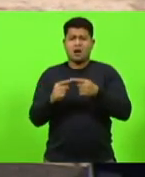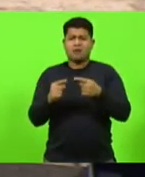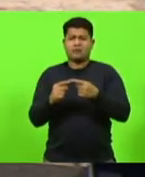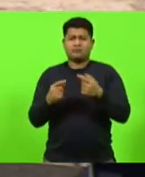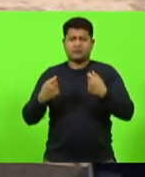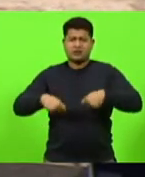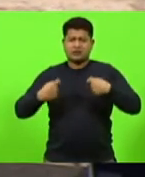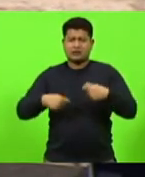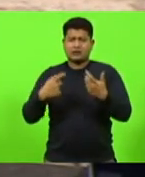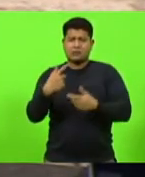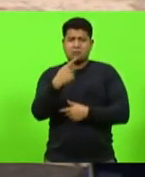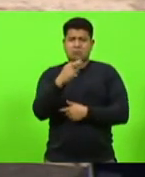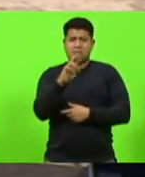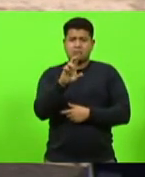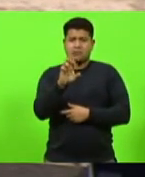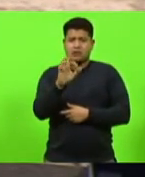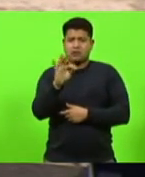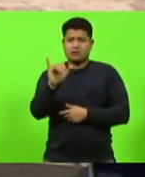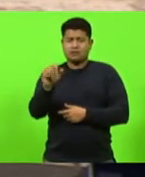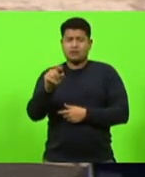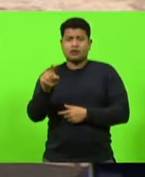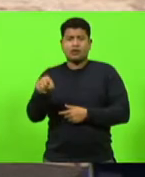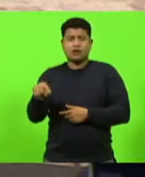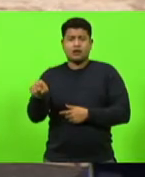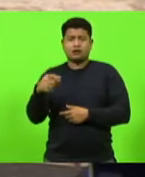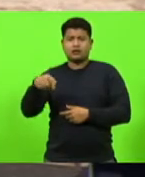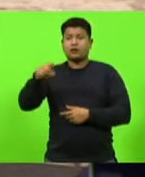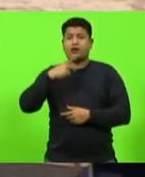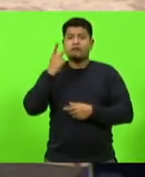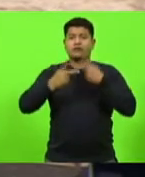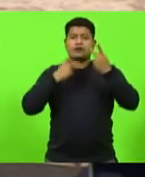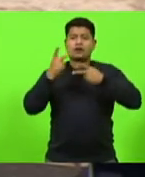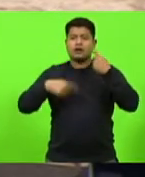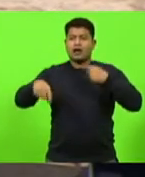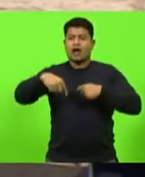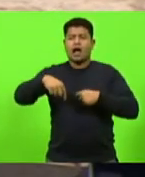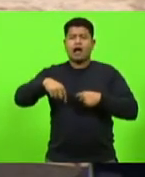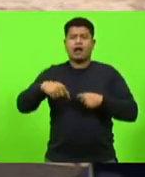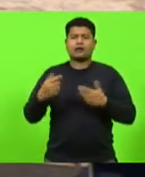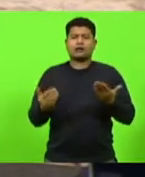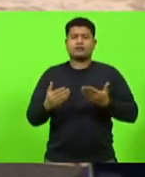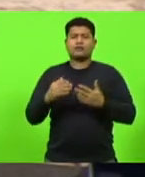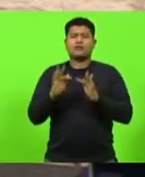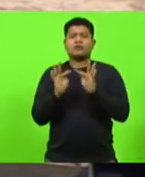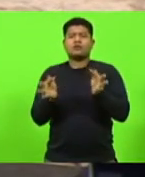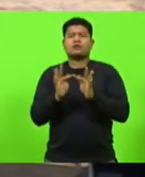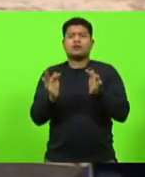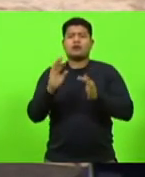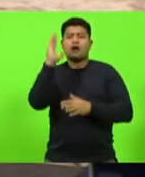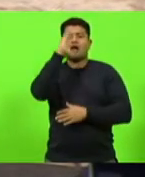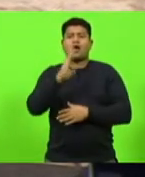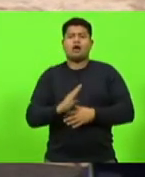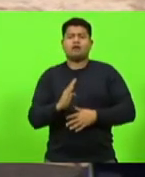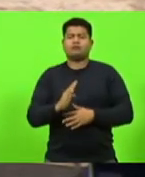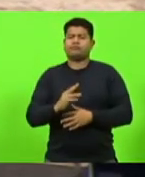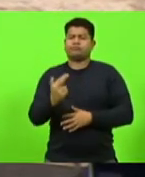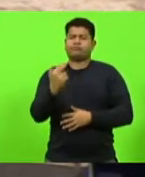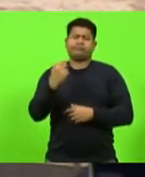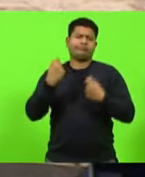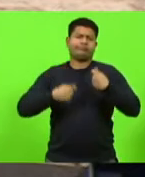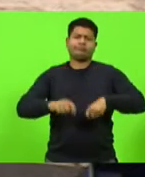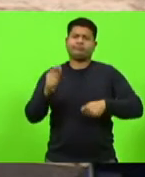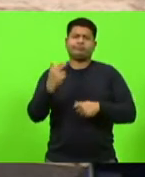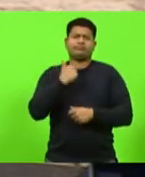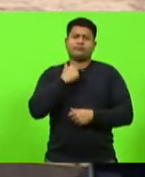adianta a gente falar aqui nos pequeninhos do Simples Nacional, porque eles não entram nisso aqui, gente. Então, esse prefis